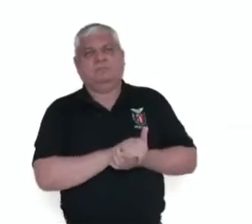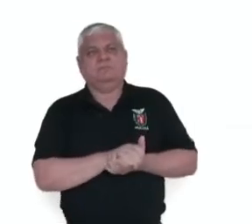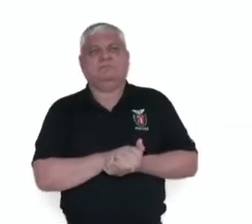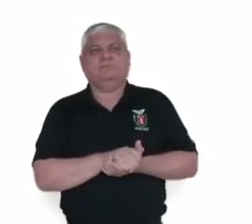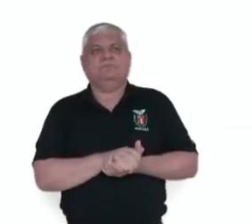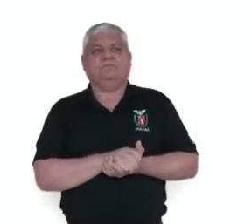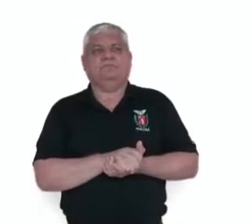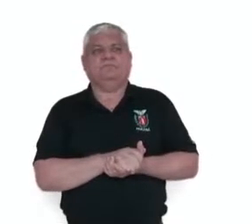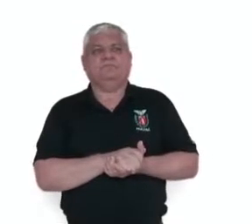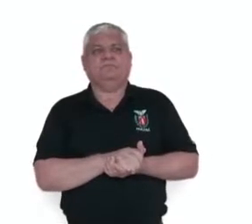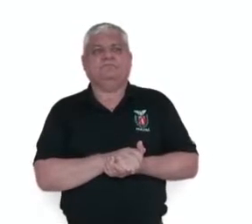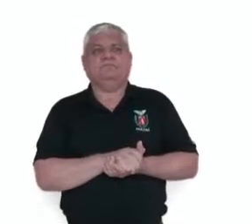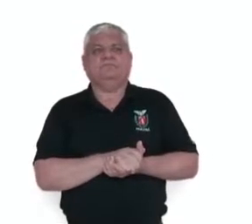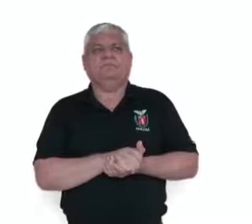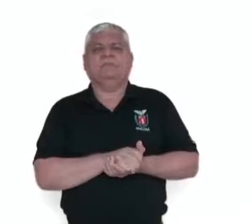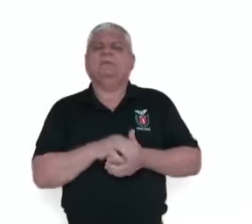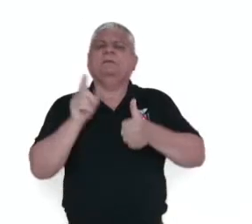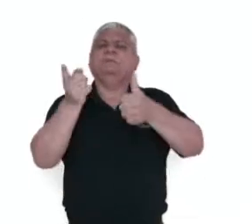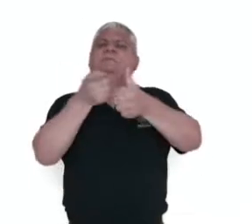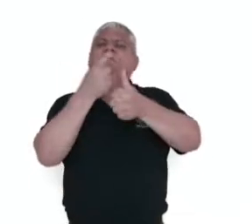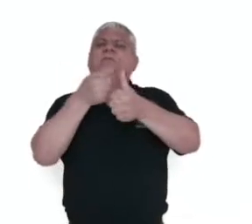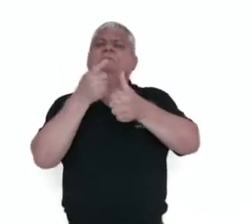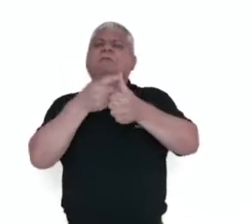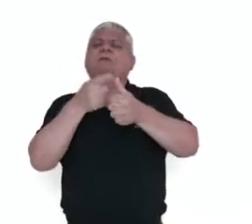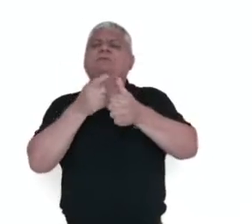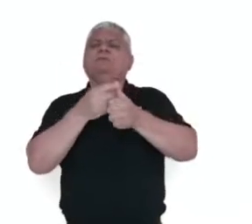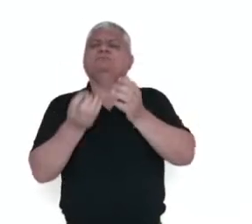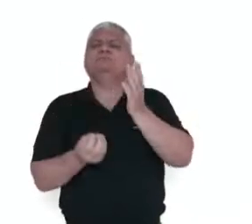Aqui primeiro vieram os direitos sociais,